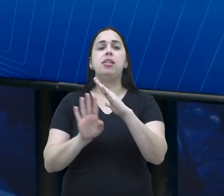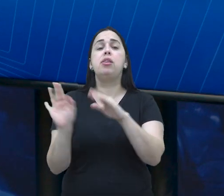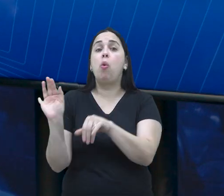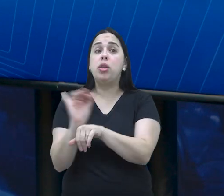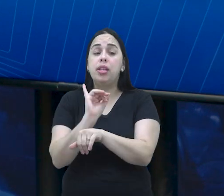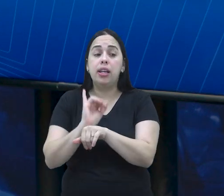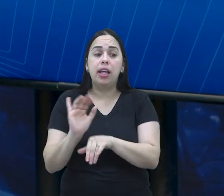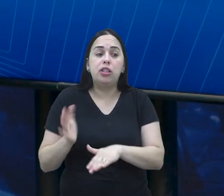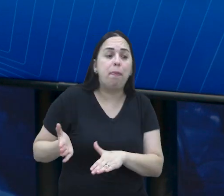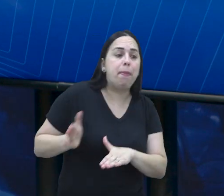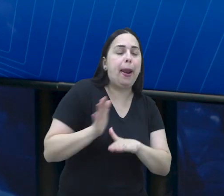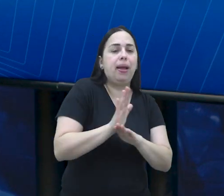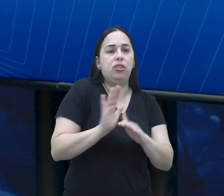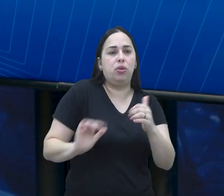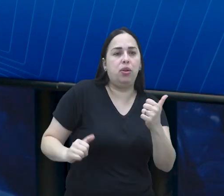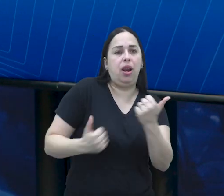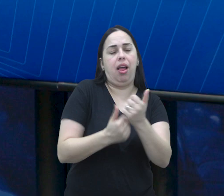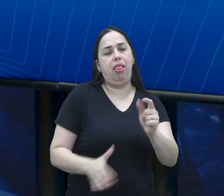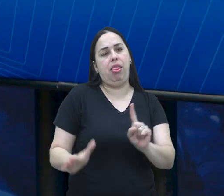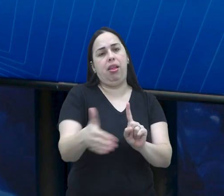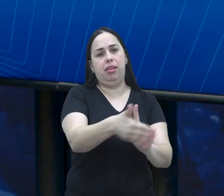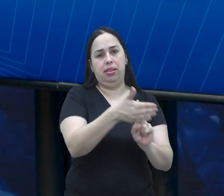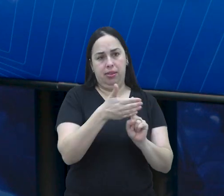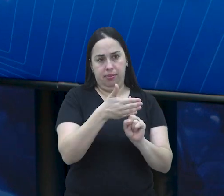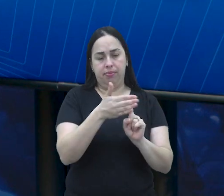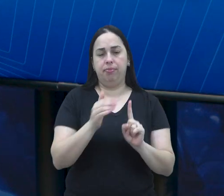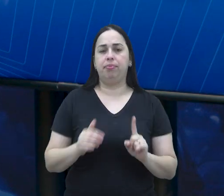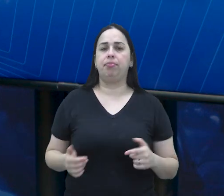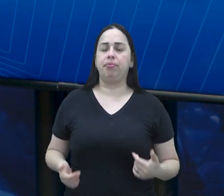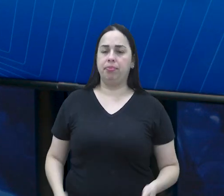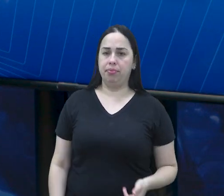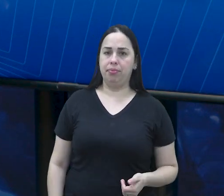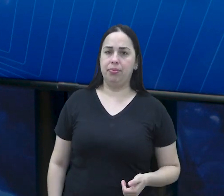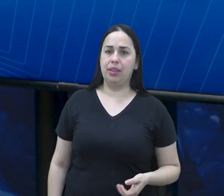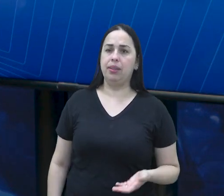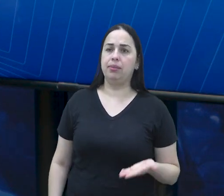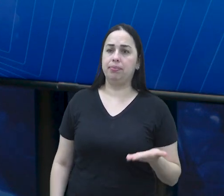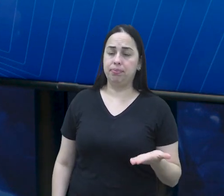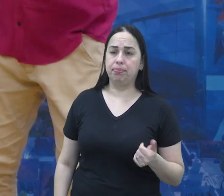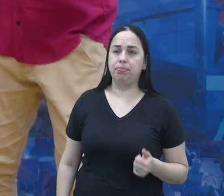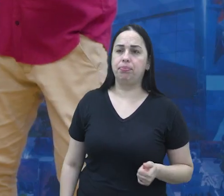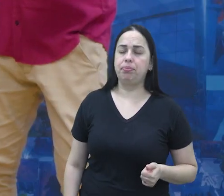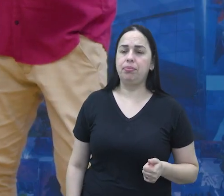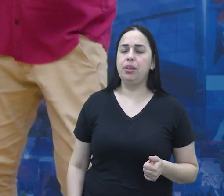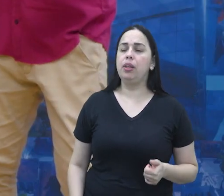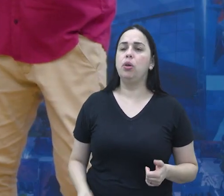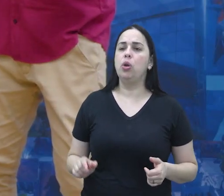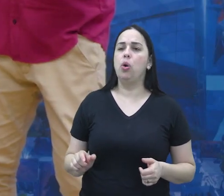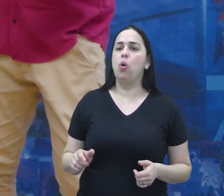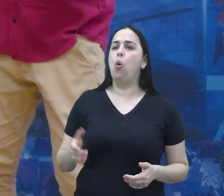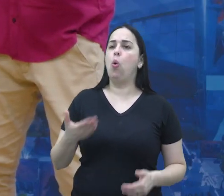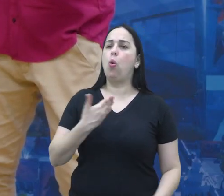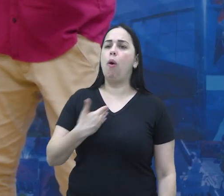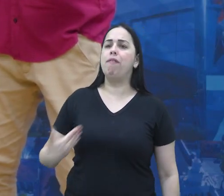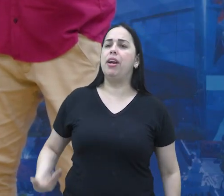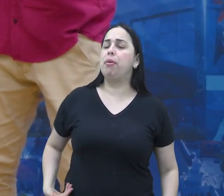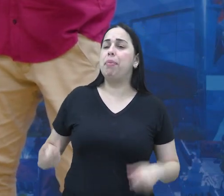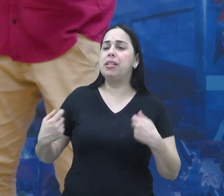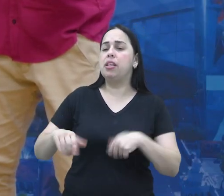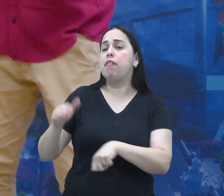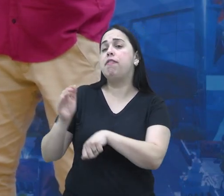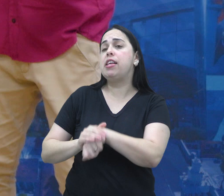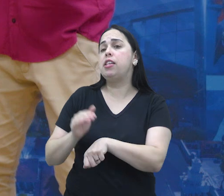são equipamentos necessários para acolher essa mulher pós-violência, né? E o que o poder público